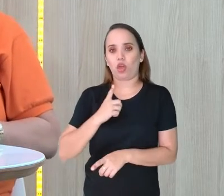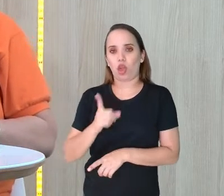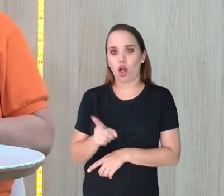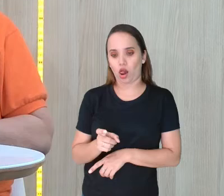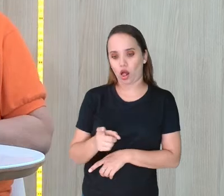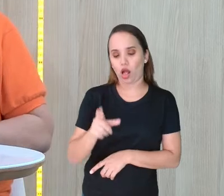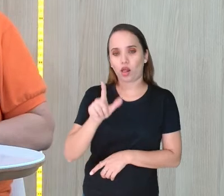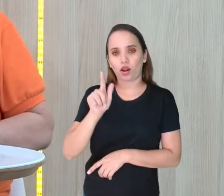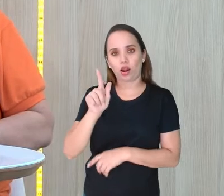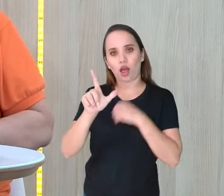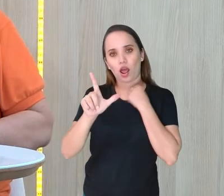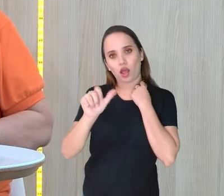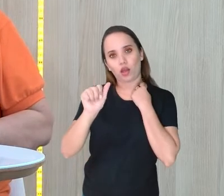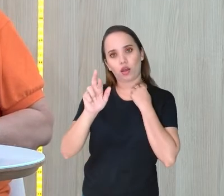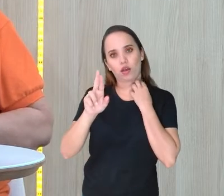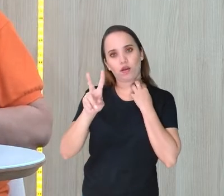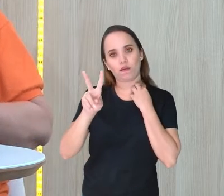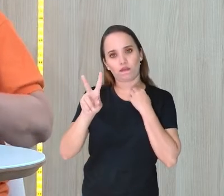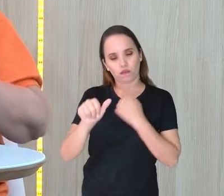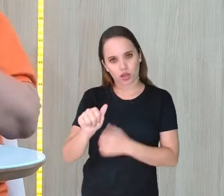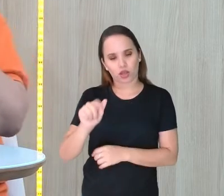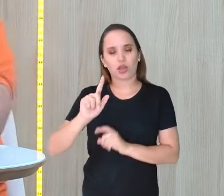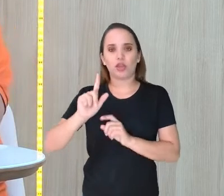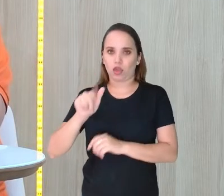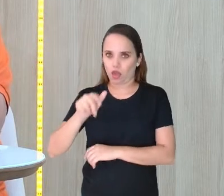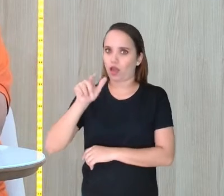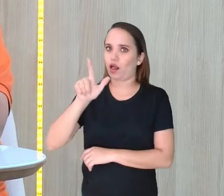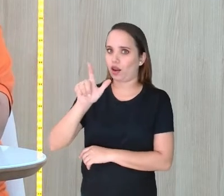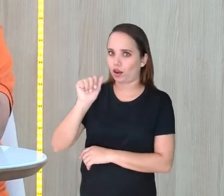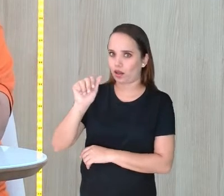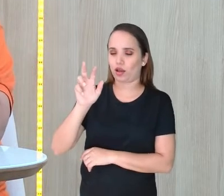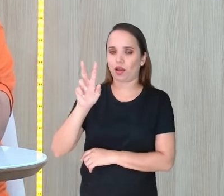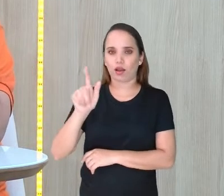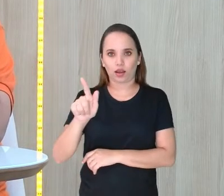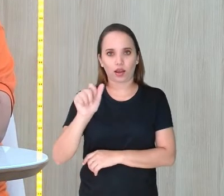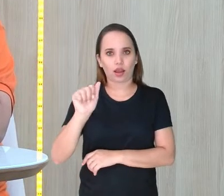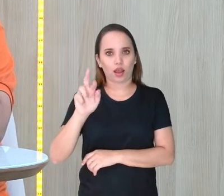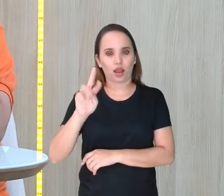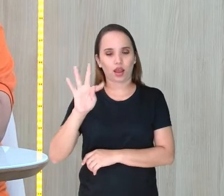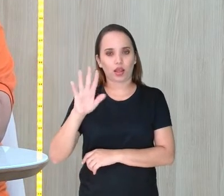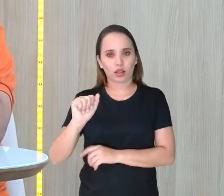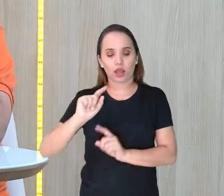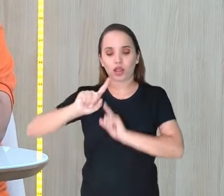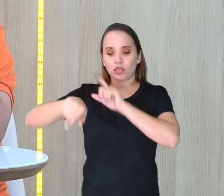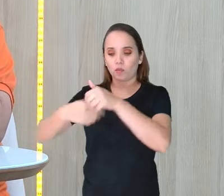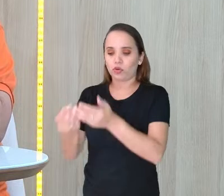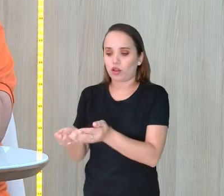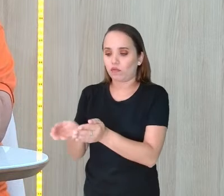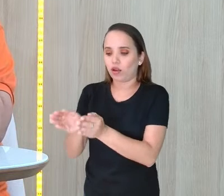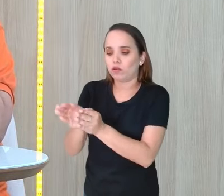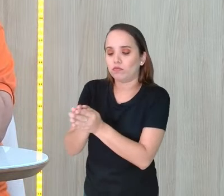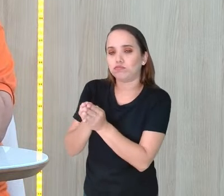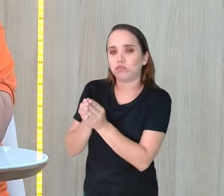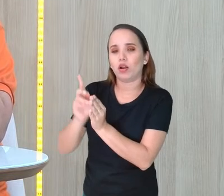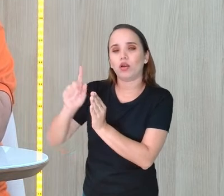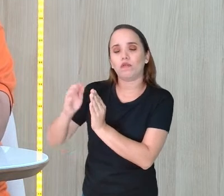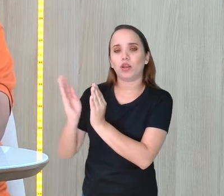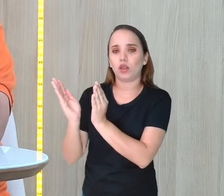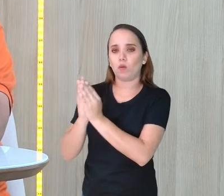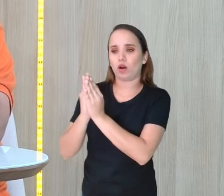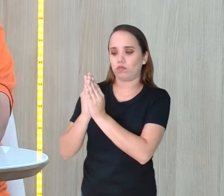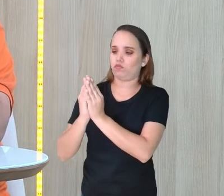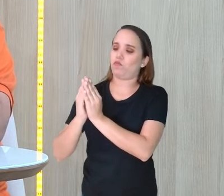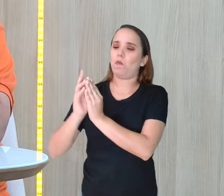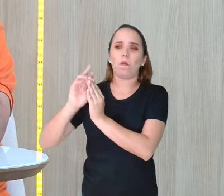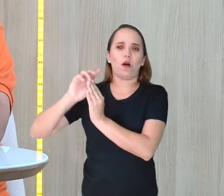chamar aí de lagarta, né? Ela depois vai formar uma pupa, que é como se ela formasse uma roupa e